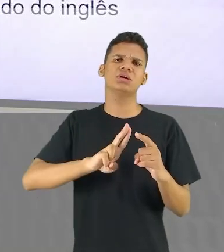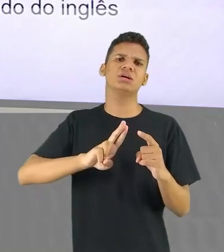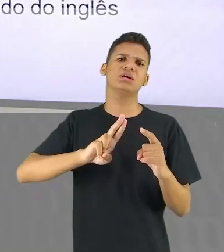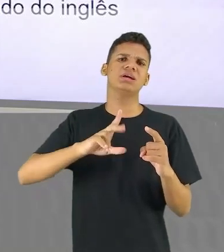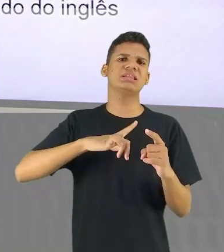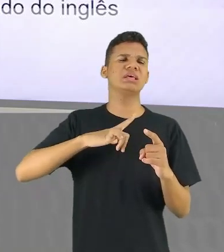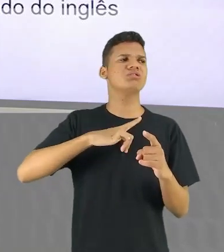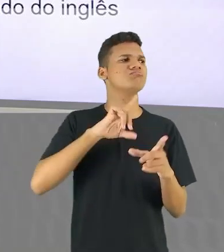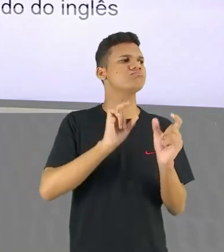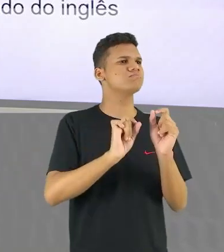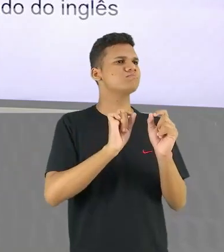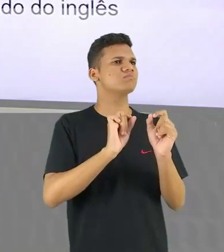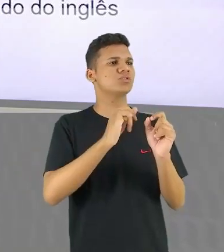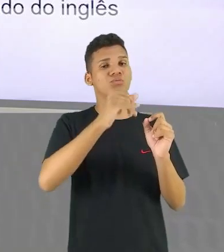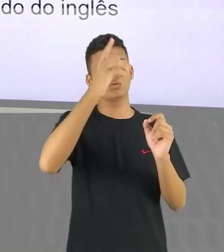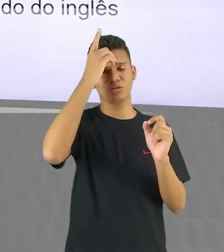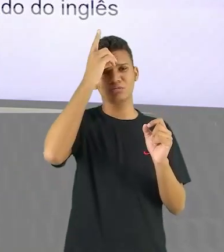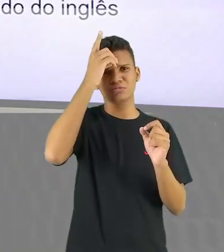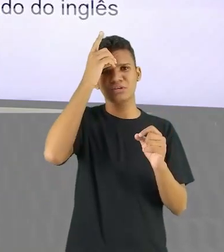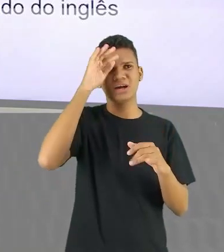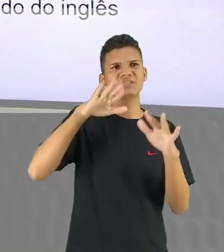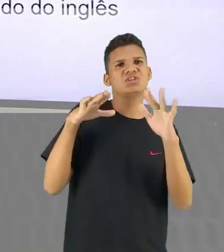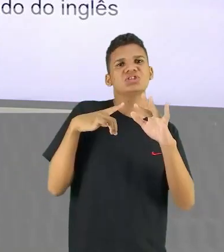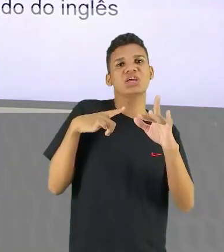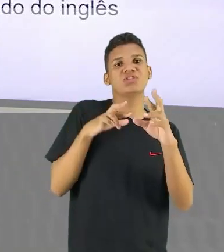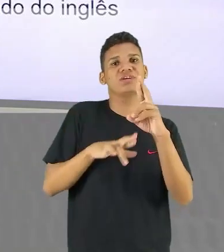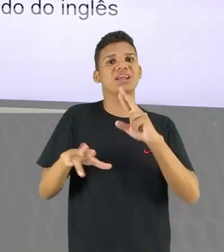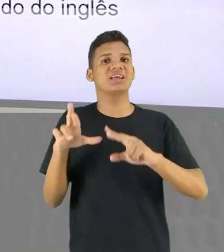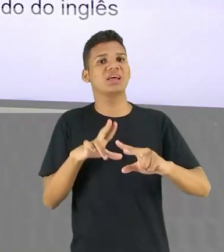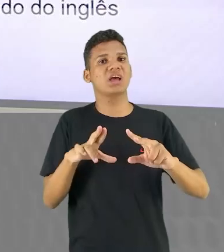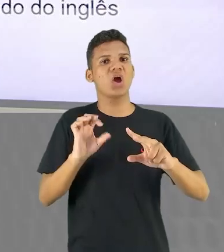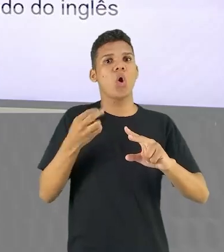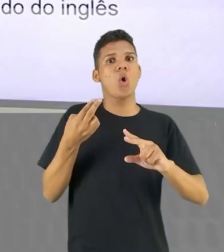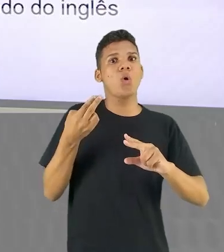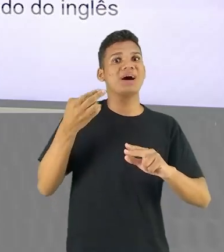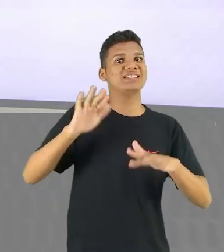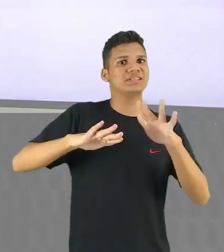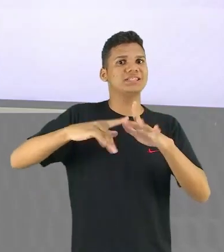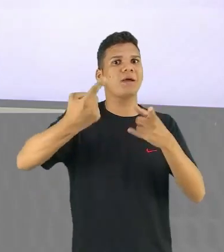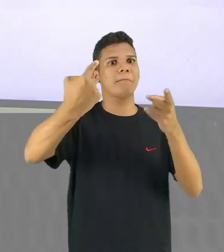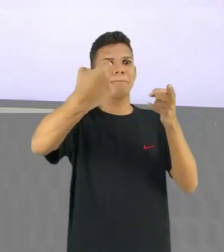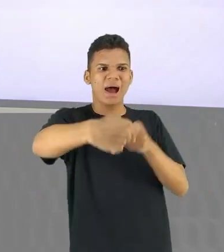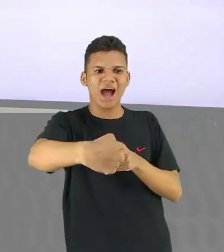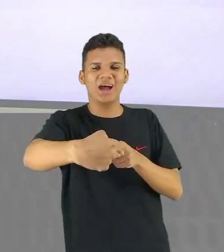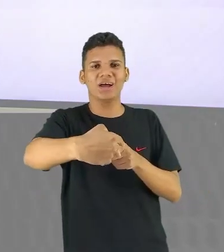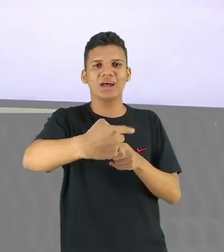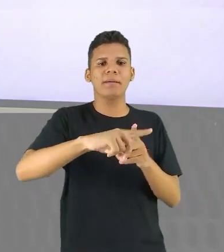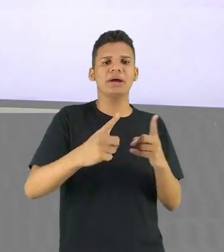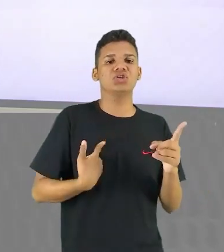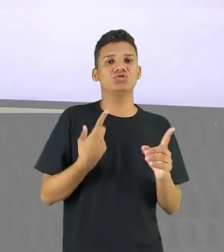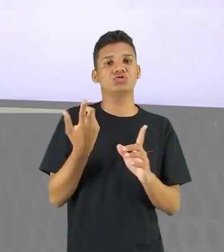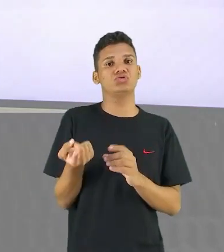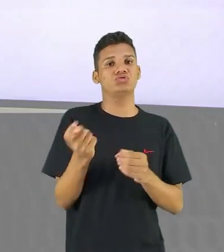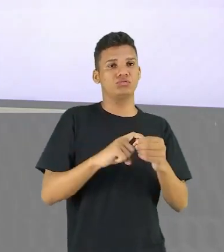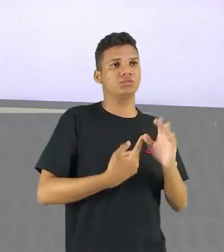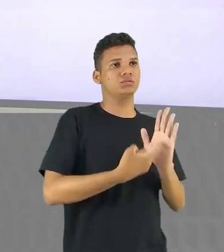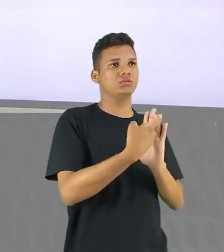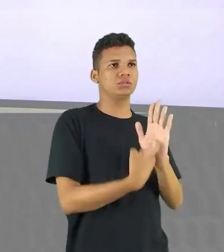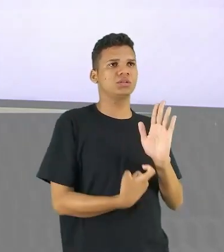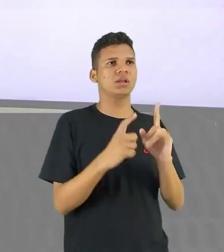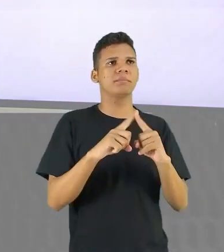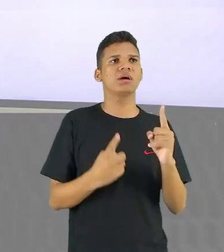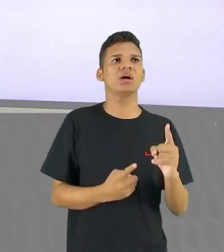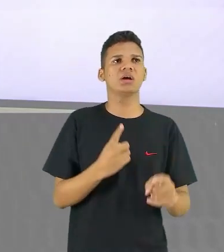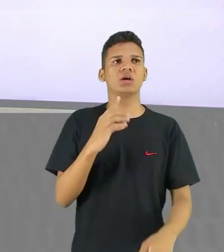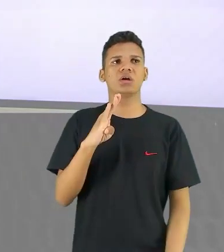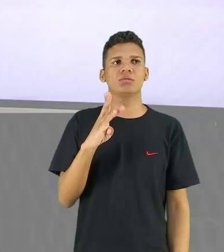dar essa ideia de adversidade, tá? Ou de oposição. Volto para o texto. Onde é que aparece o but e o